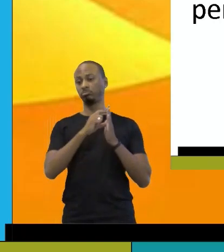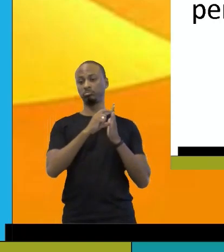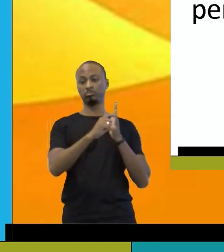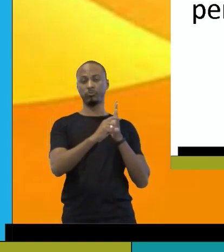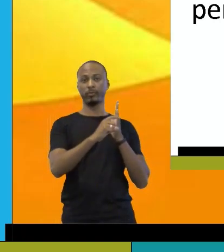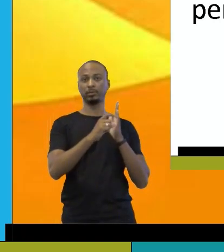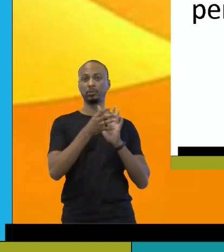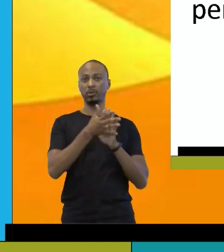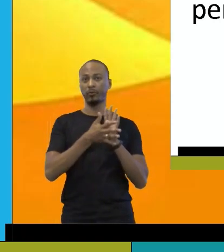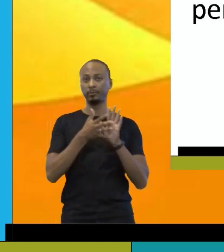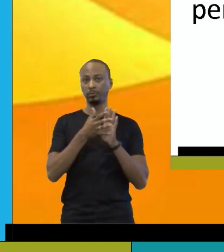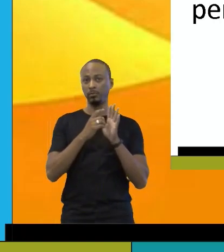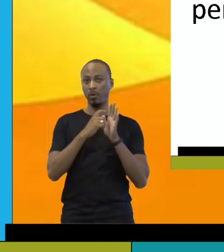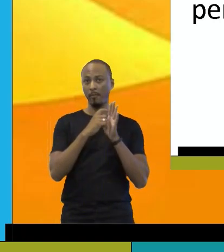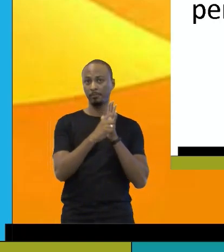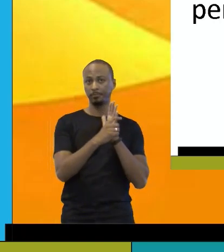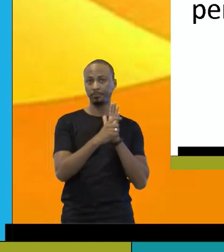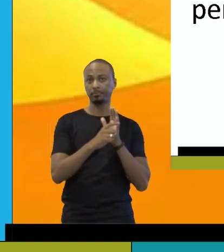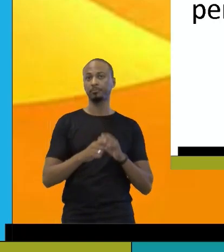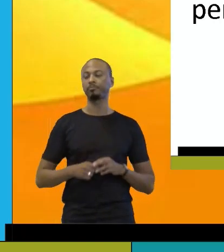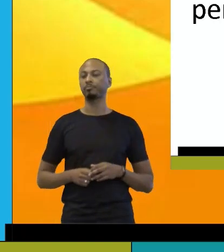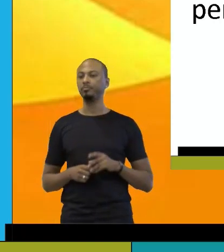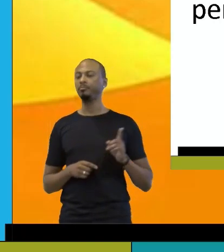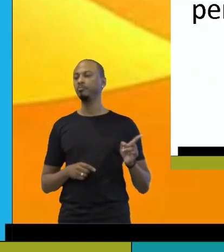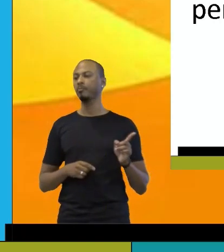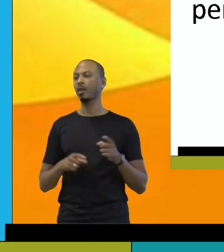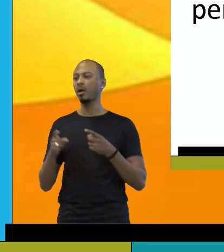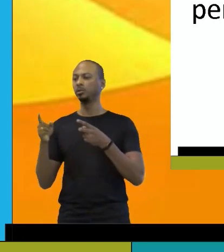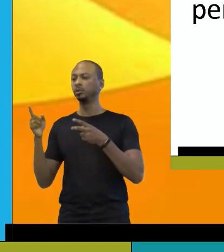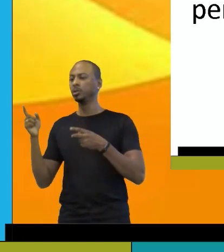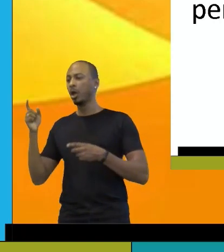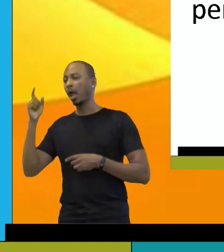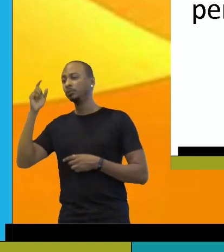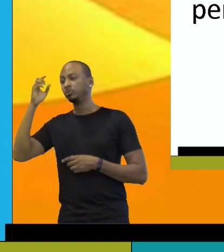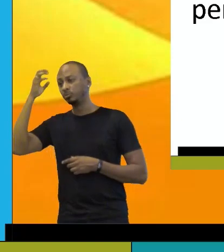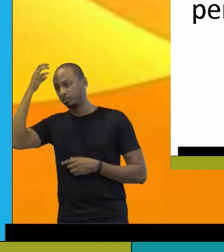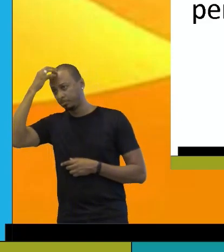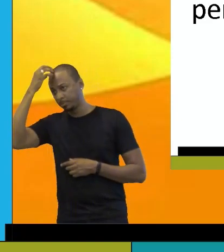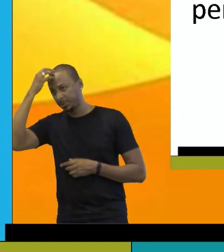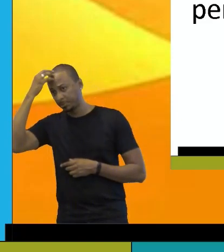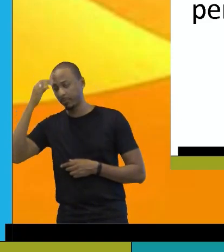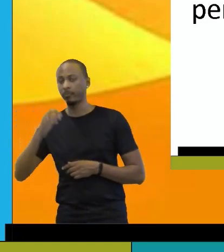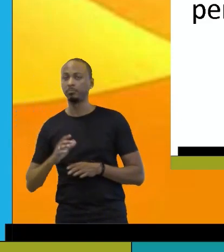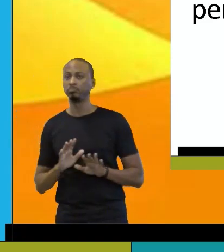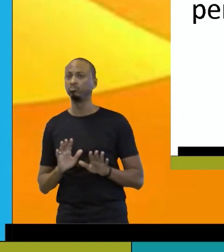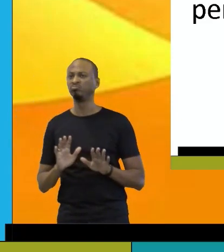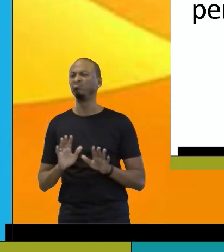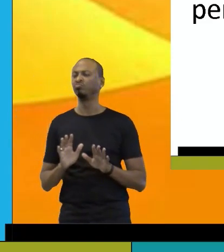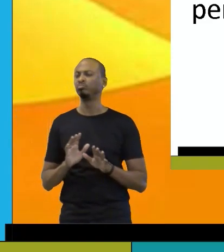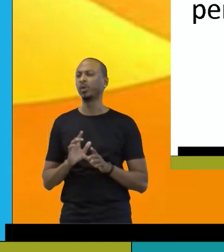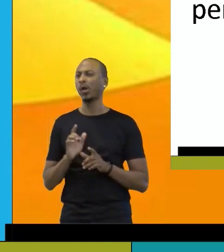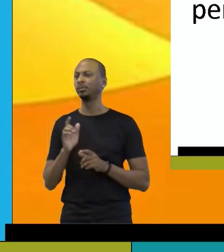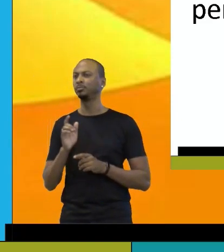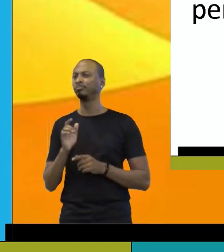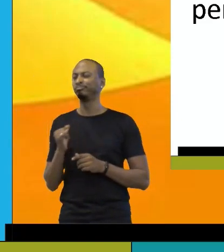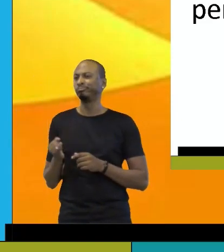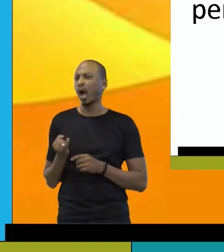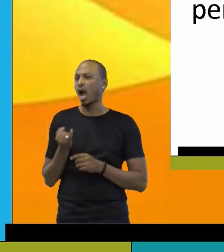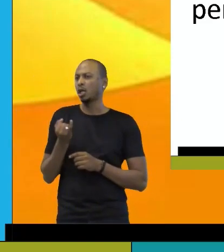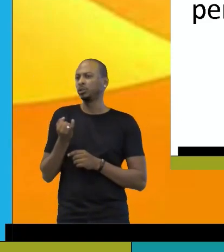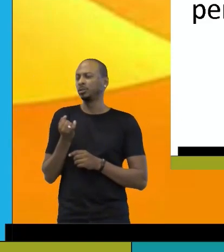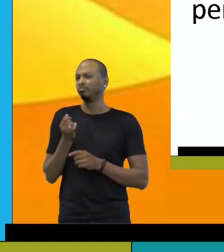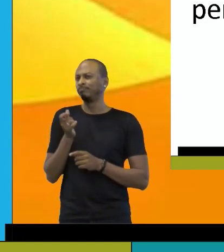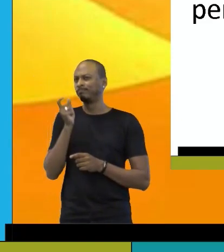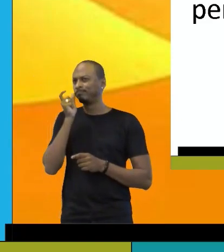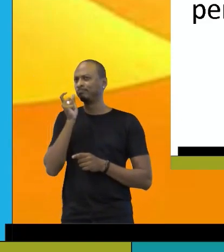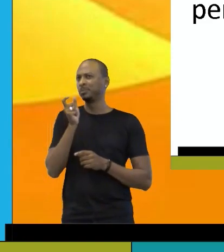príncipe, portanto, não deve se incomodar com a reputação de cruel. Se o seu propósito